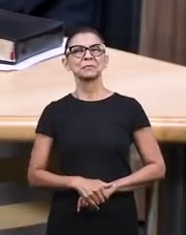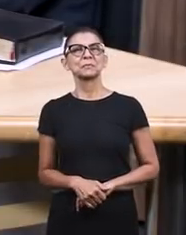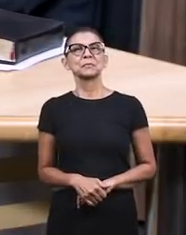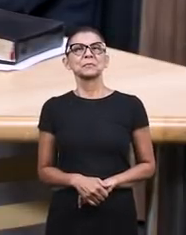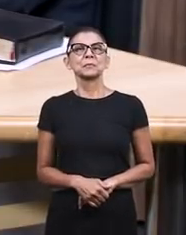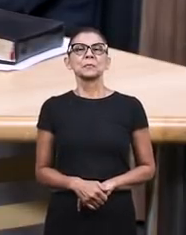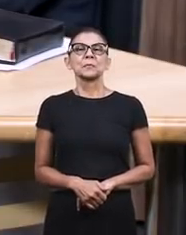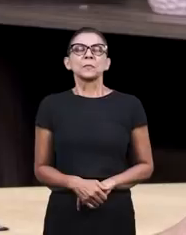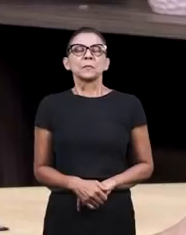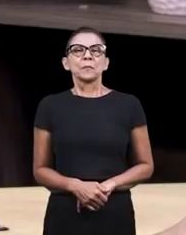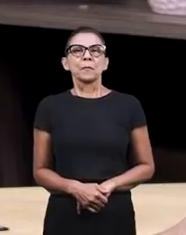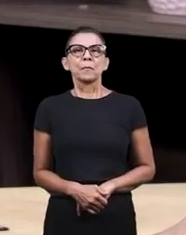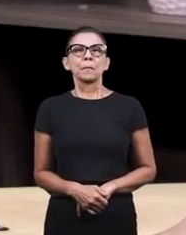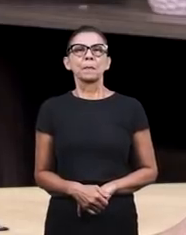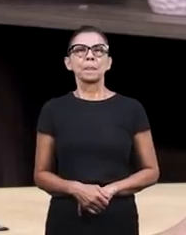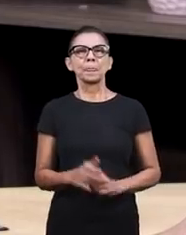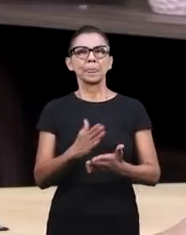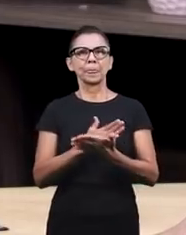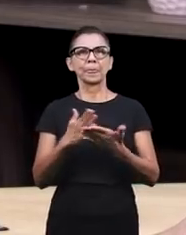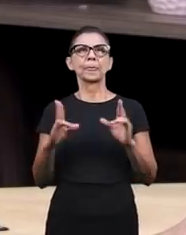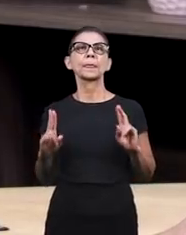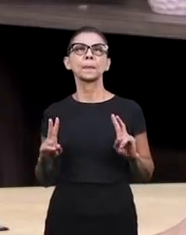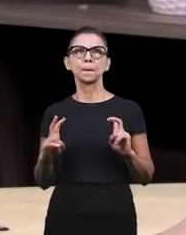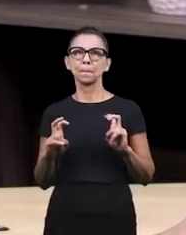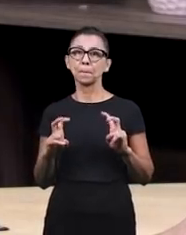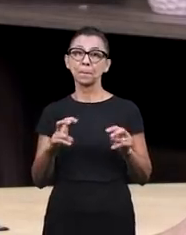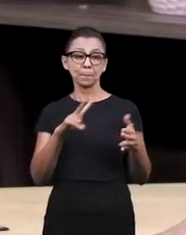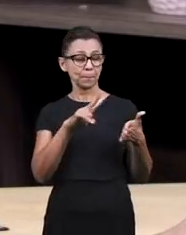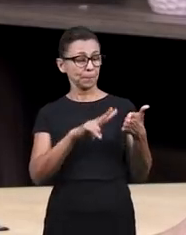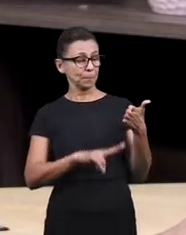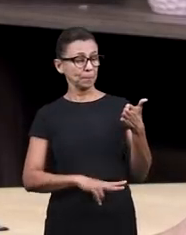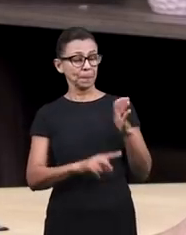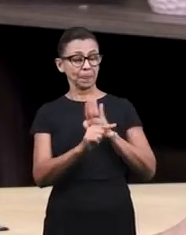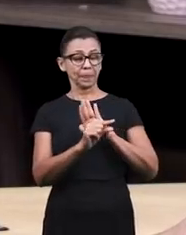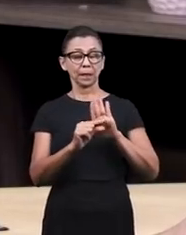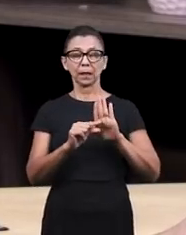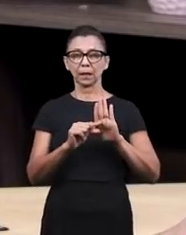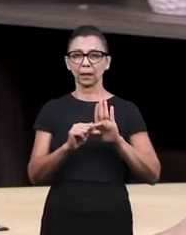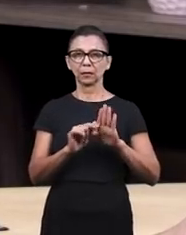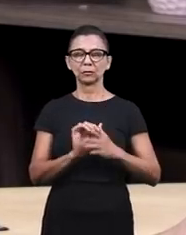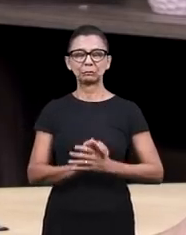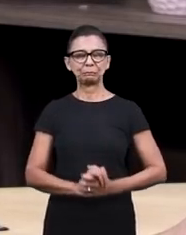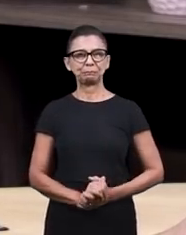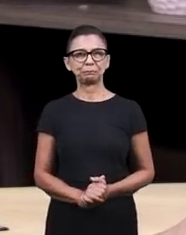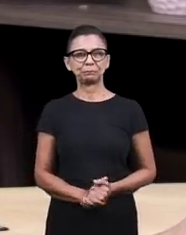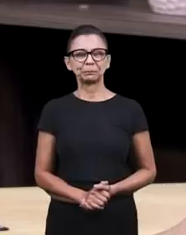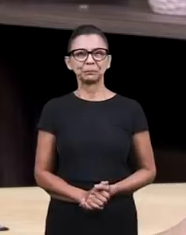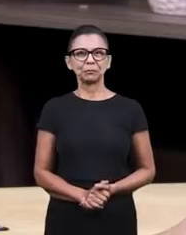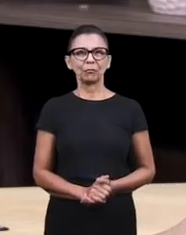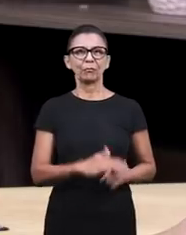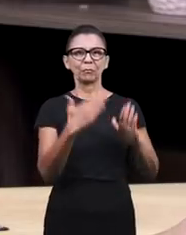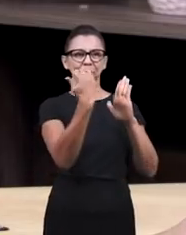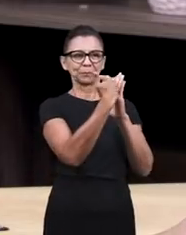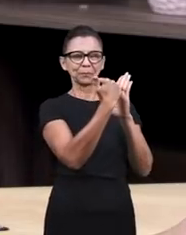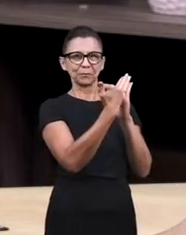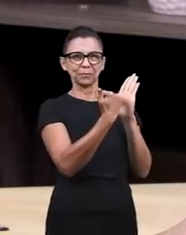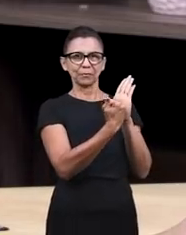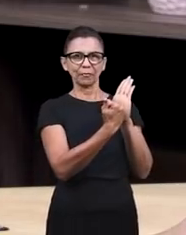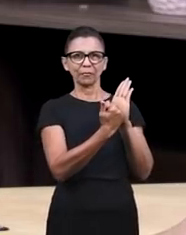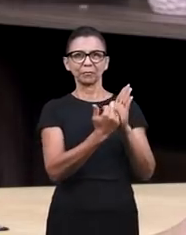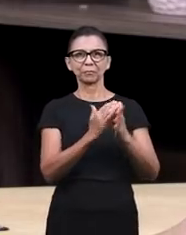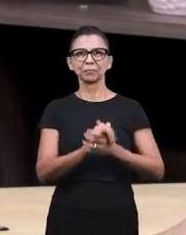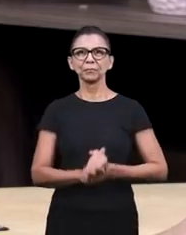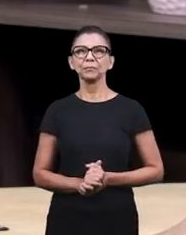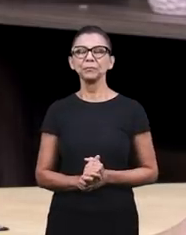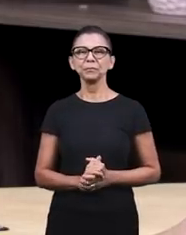vamos então entrar já no tema e nós vamos ler aqui o versículo base para o nosso programa de hoje, para essa edição,